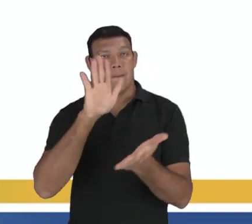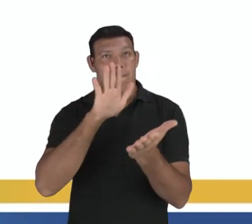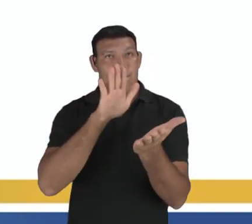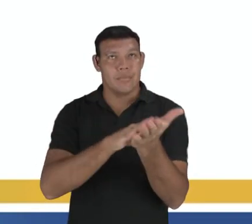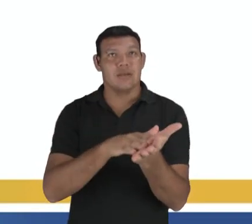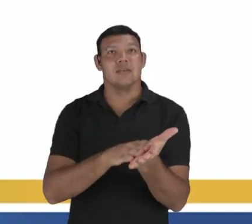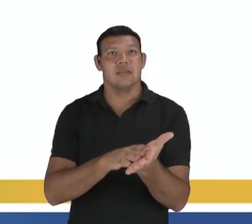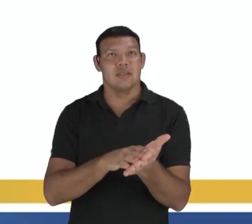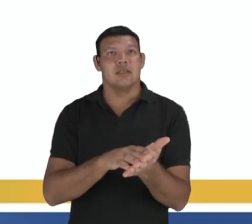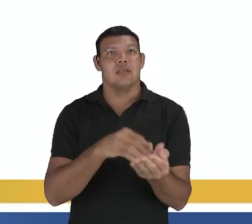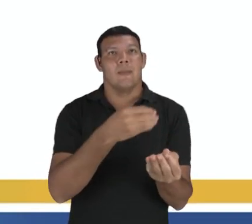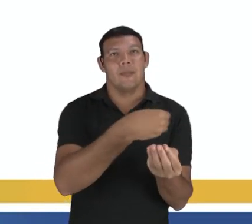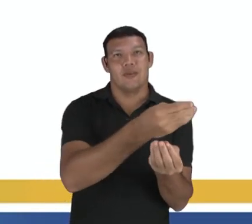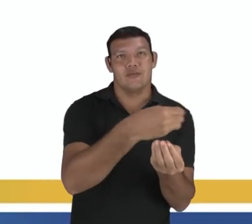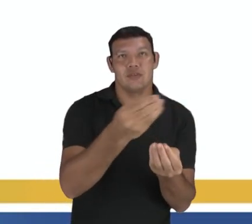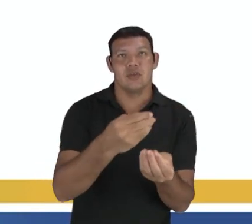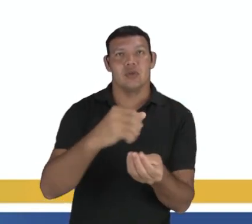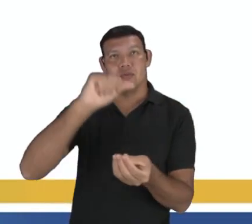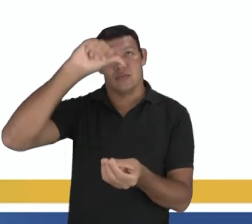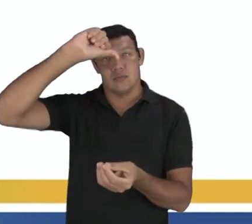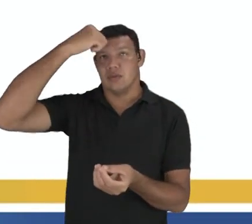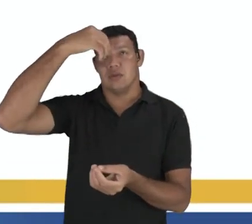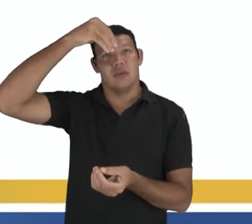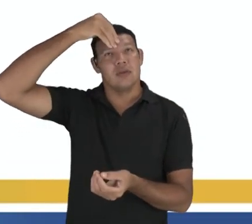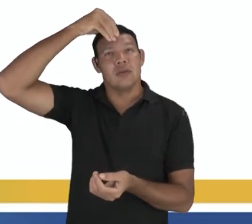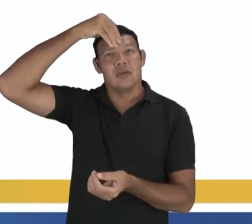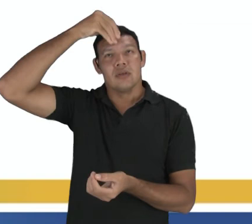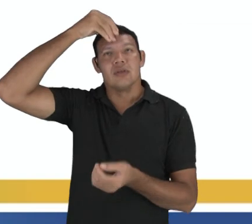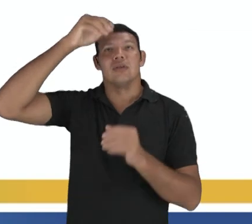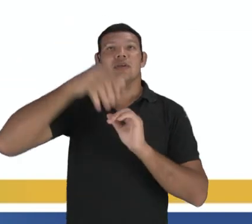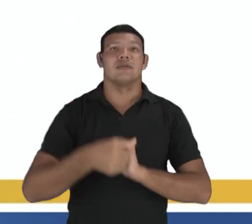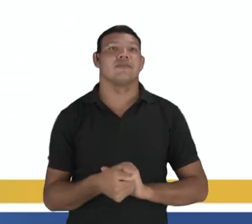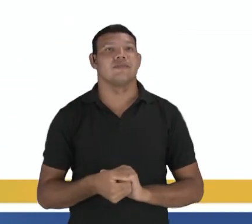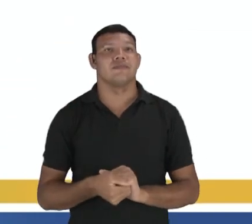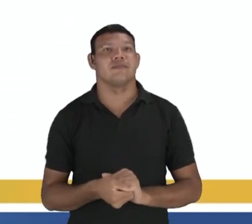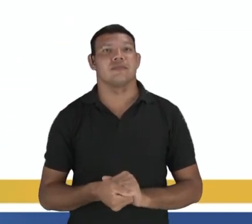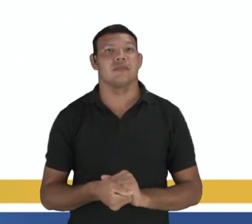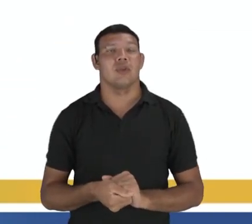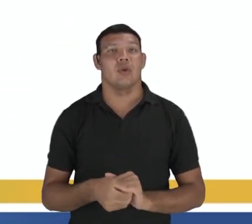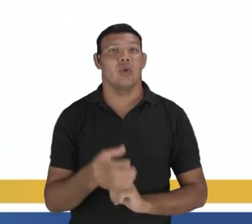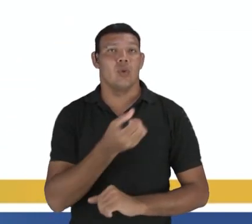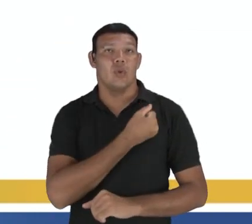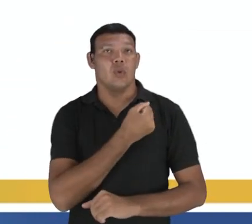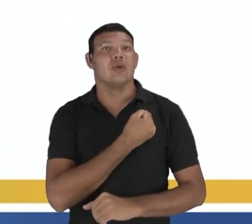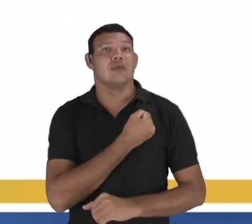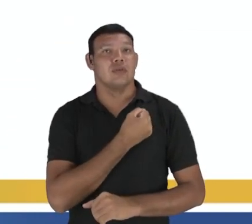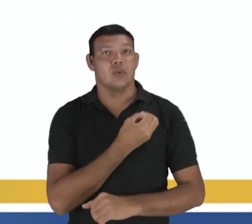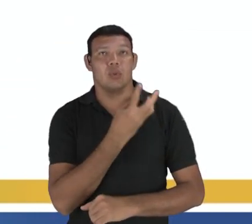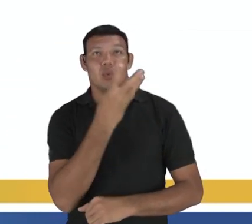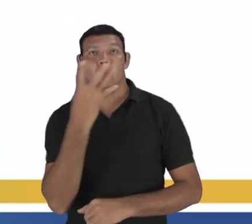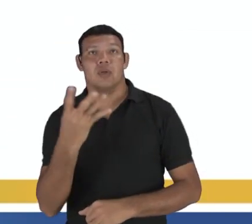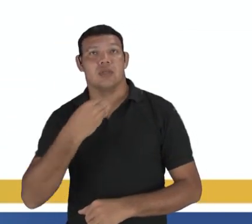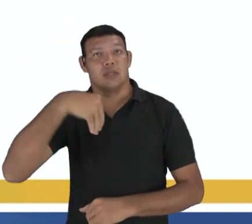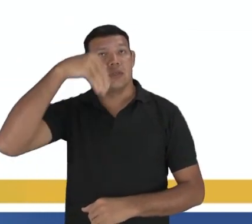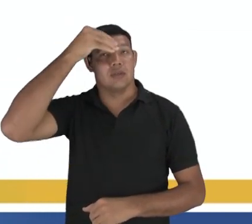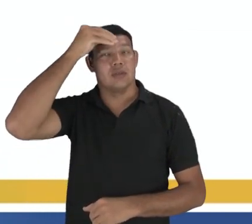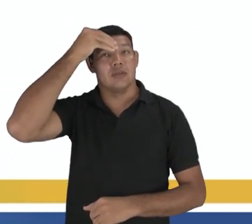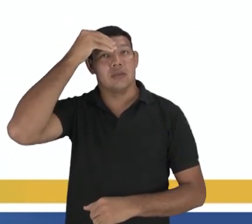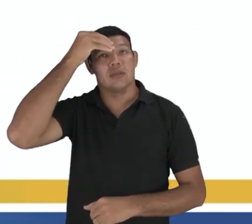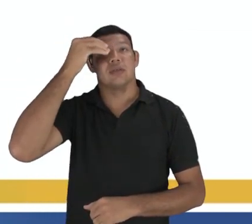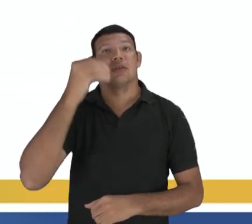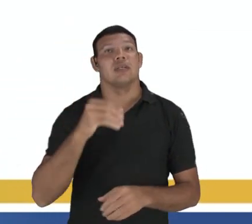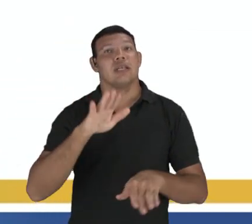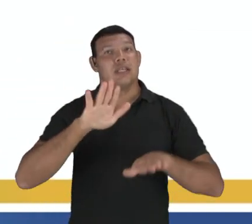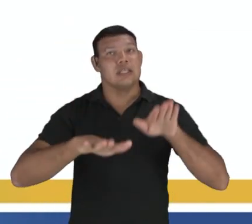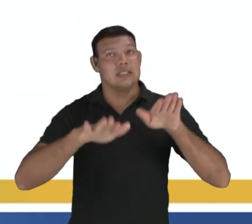seus sobrinhos. O número de figuras de cada sobrinho vai receber dependendo da quantidade de sobrinhos que Renata vai considerar.